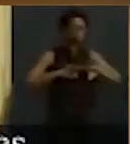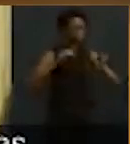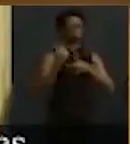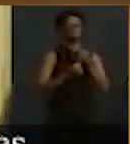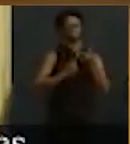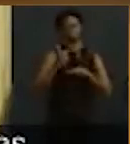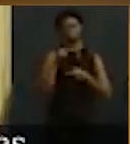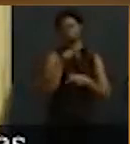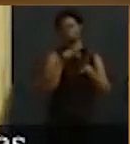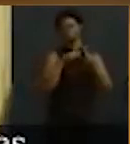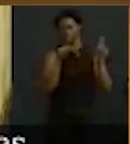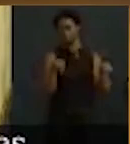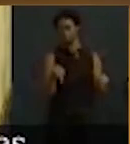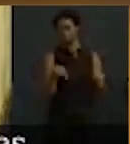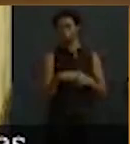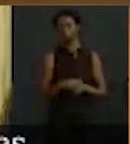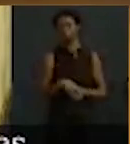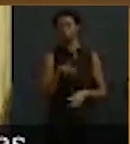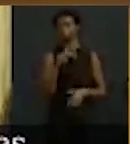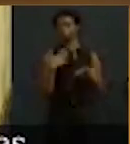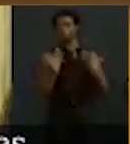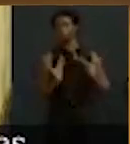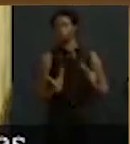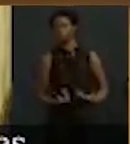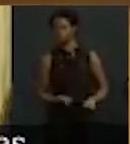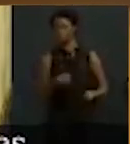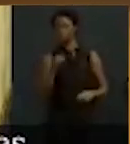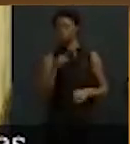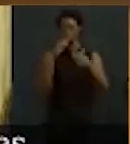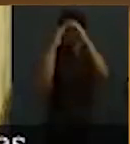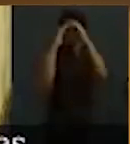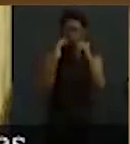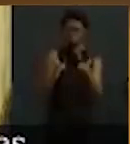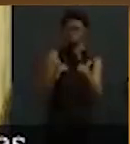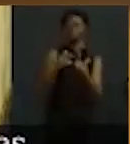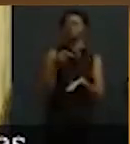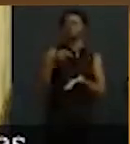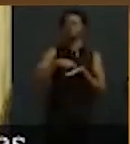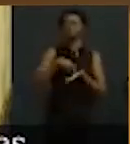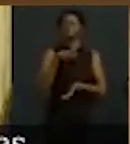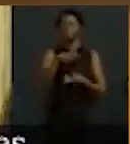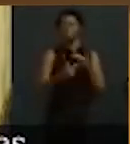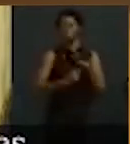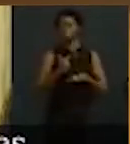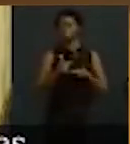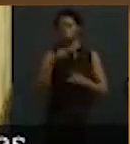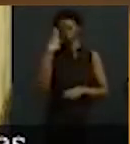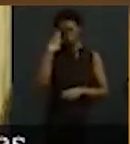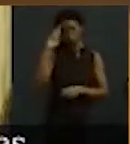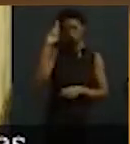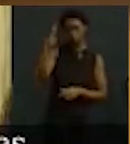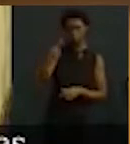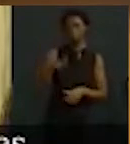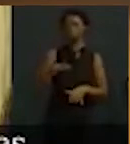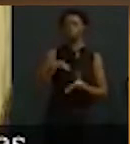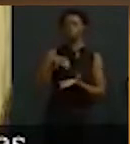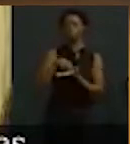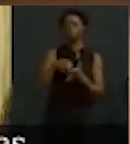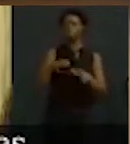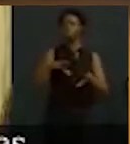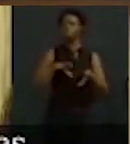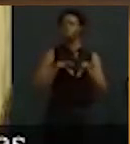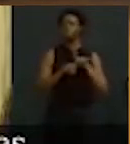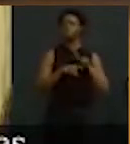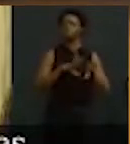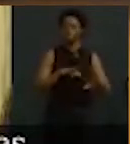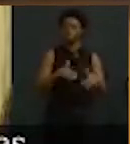exerce. Incansável no cumprimento do dever, foi chefe da inteligência do Centro de Formação e